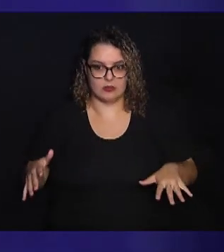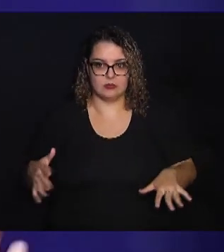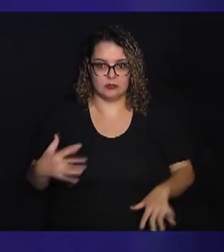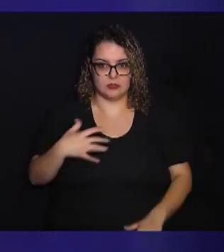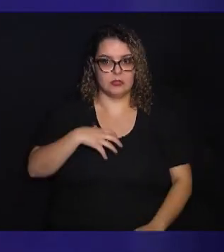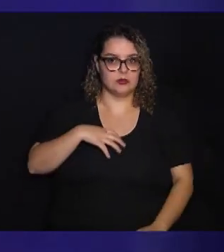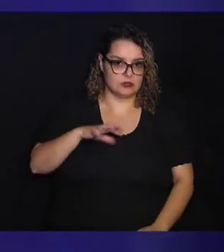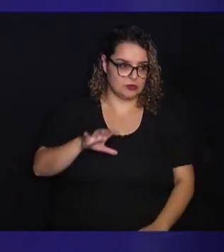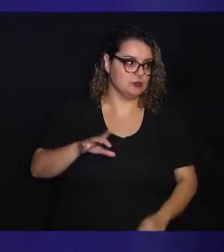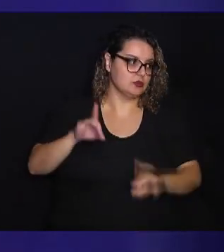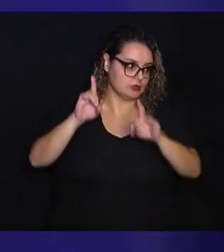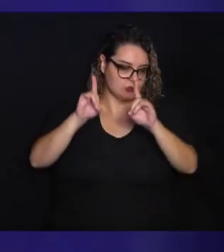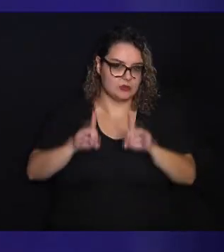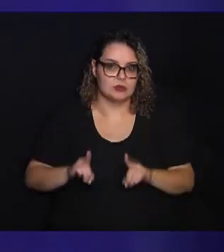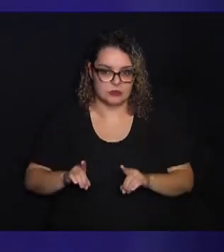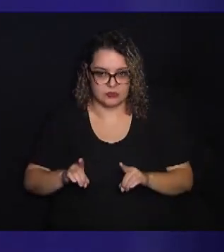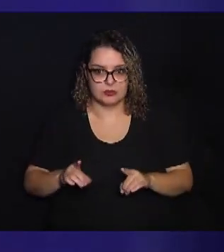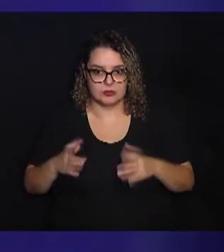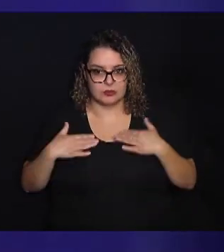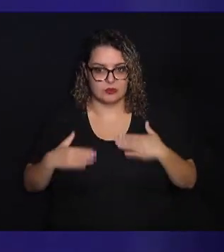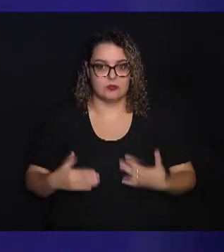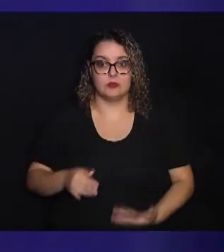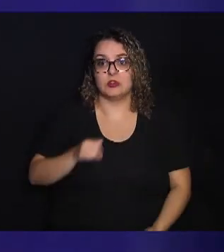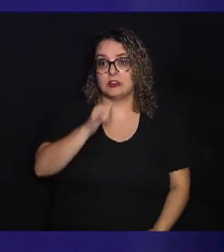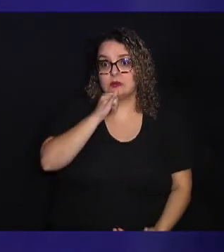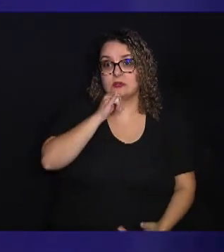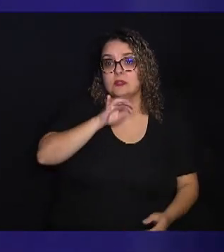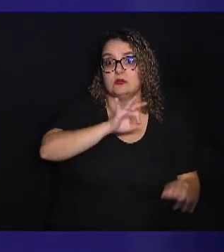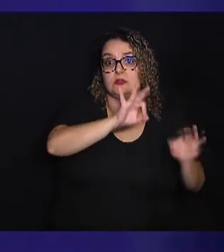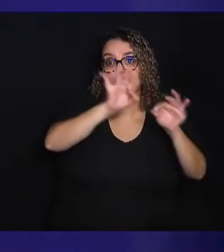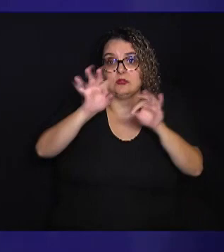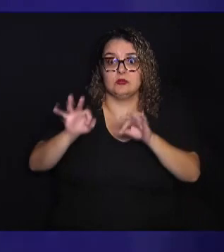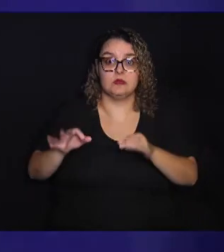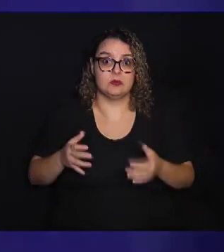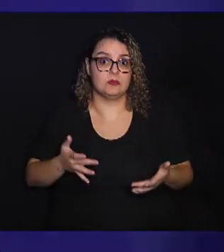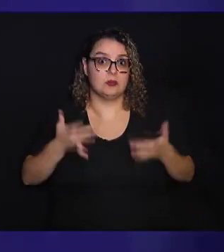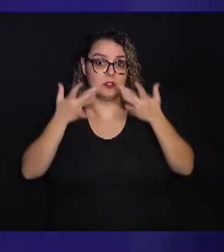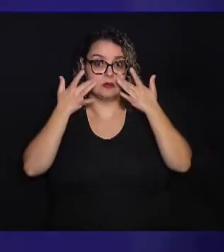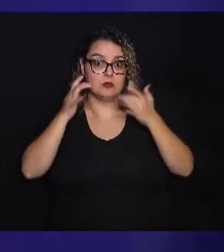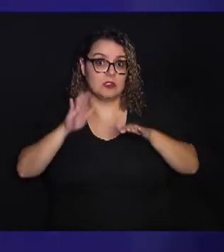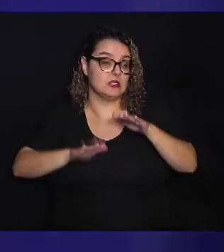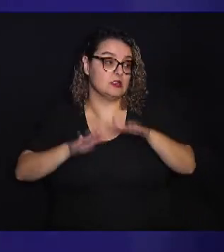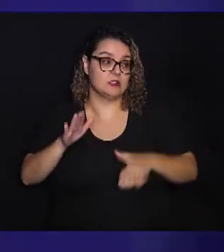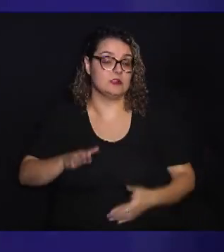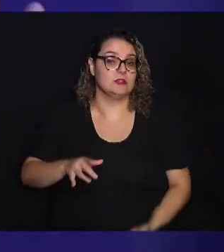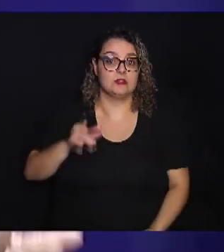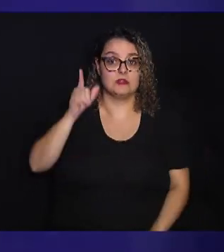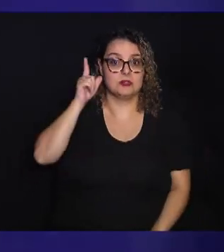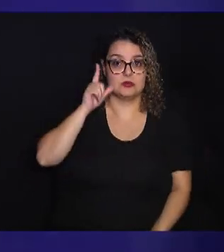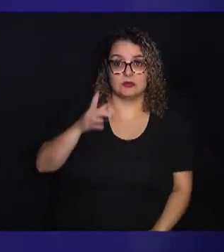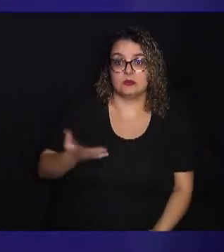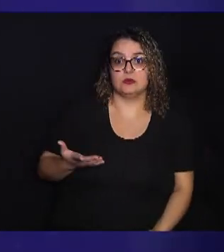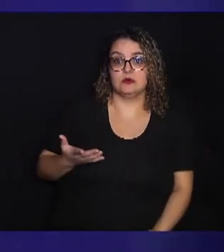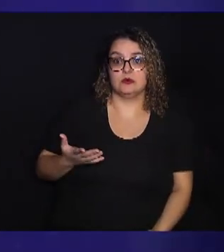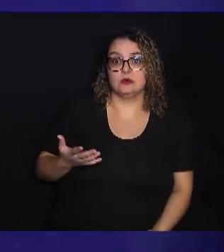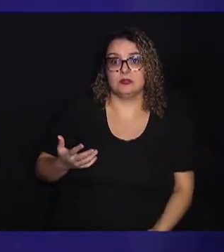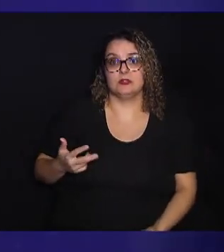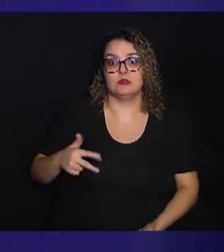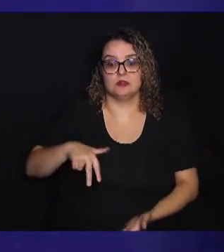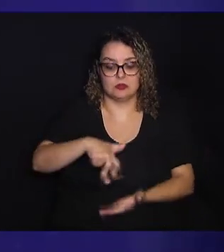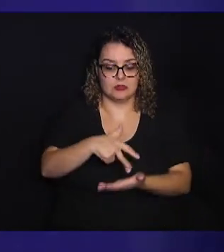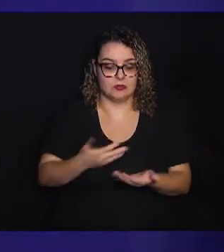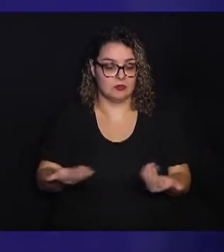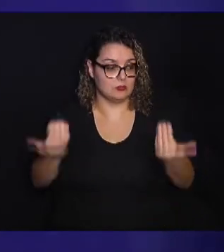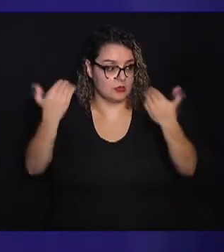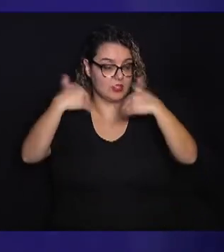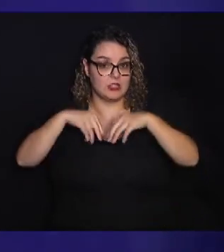de deficiência física motora, por exemplo, assistir ao espetáculo, mas muitas vezes a gente não consegue colocar um bailarino cadeirante em cima do